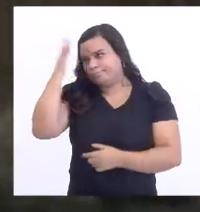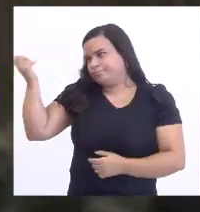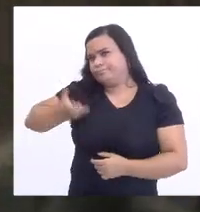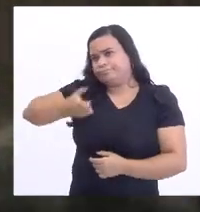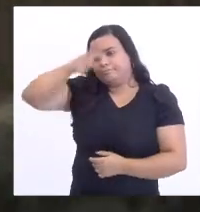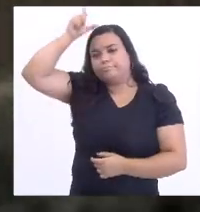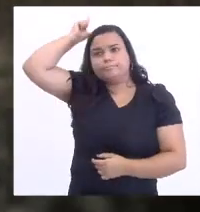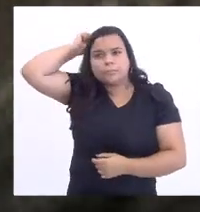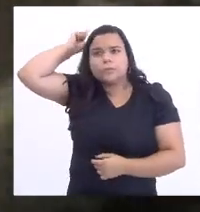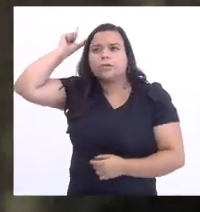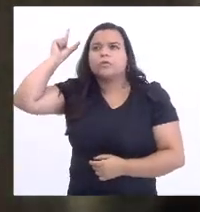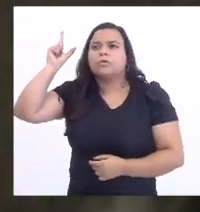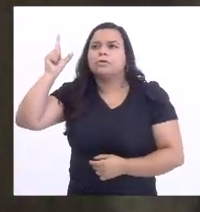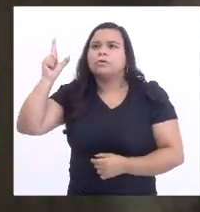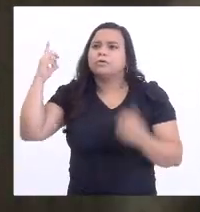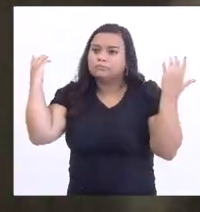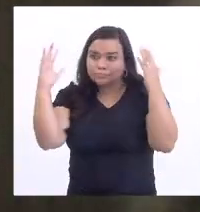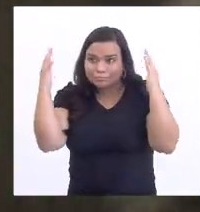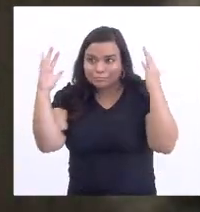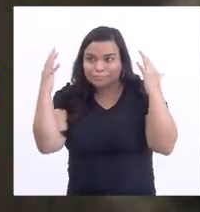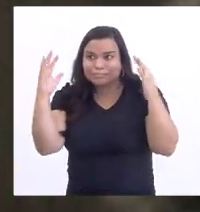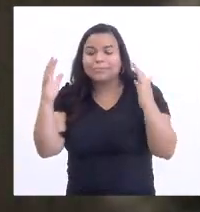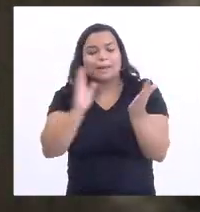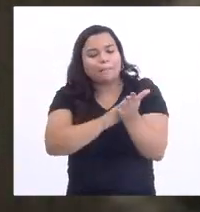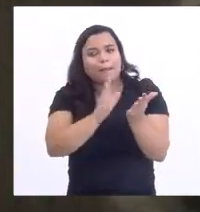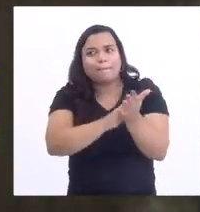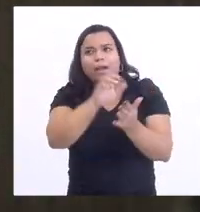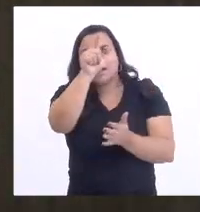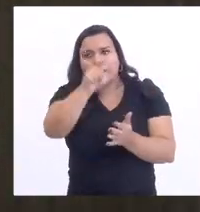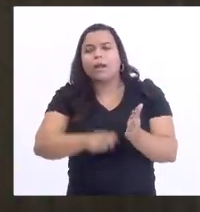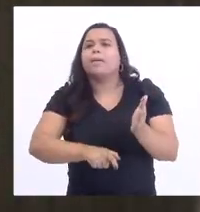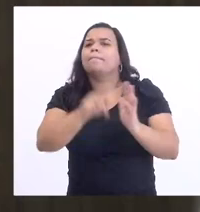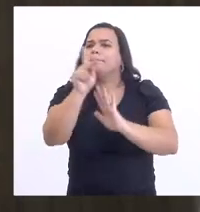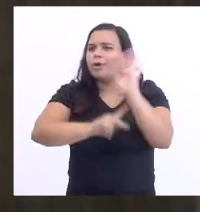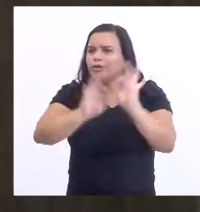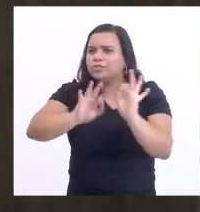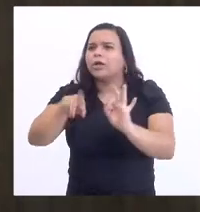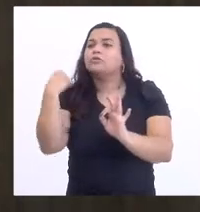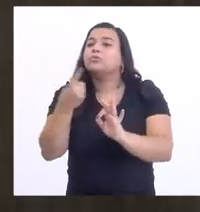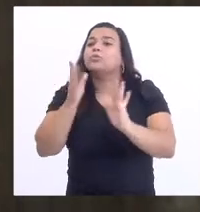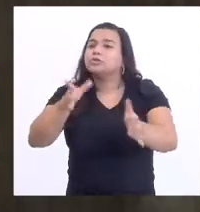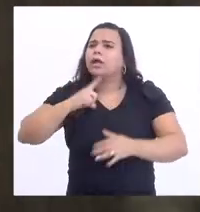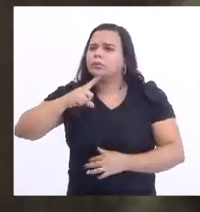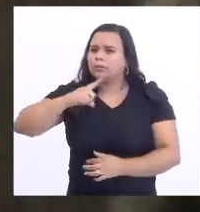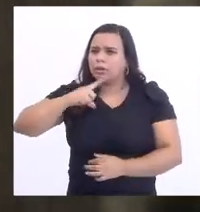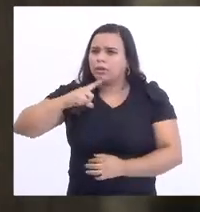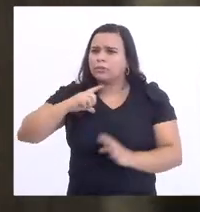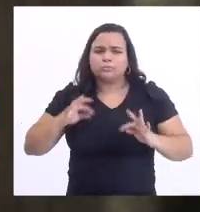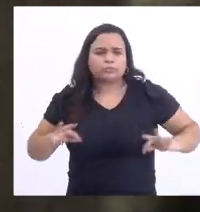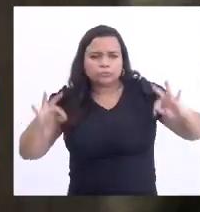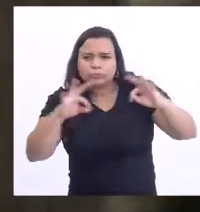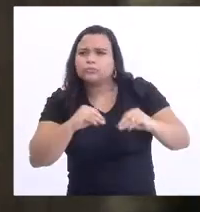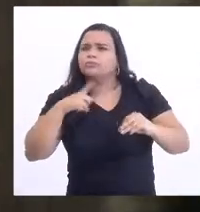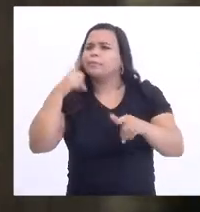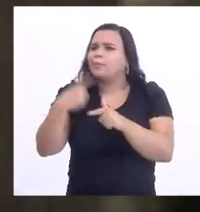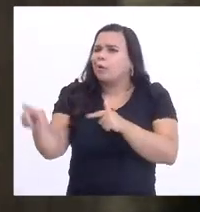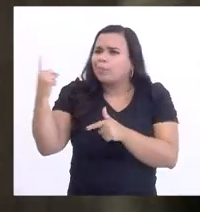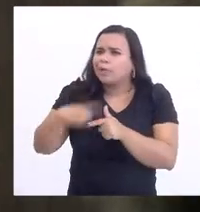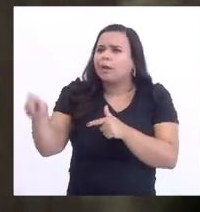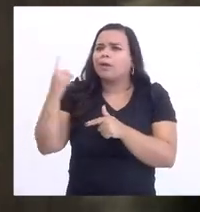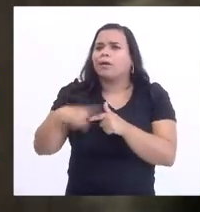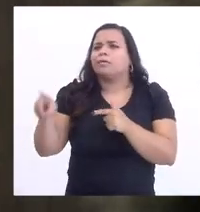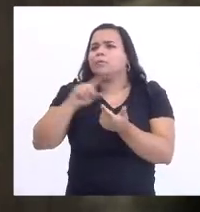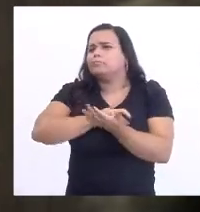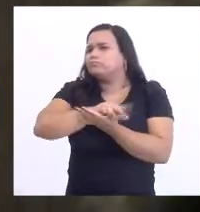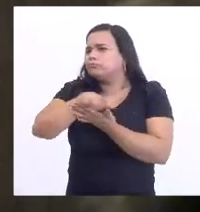Luiz, elogiar o projeto que nós tivemos, todo mundo, né, que tem problema